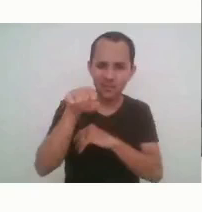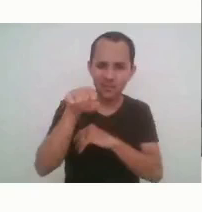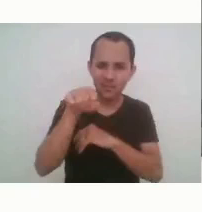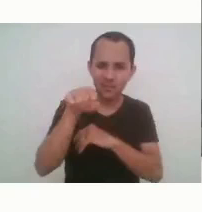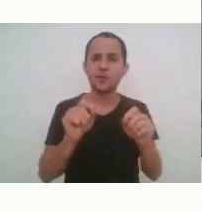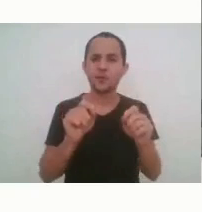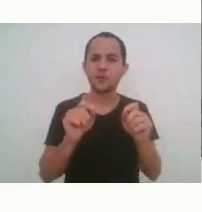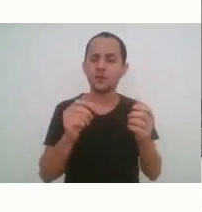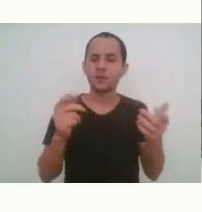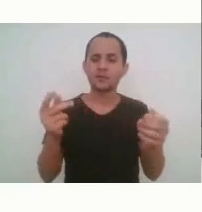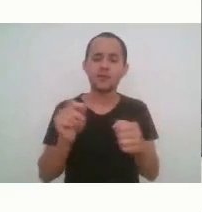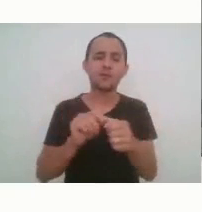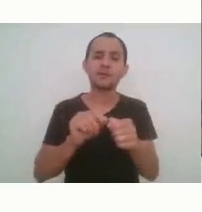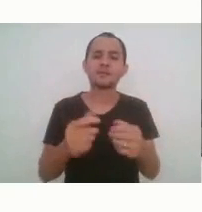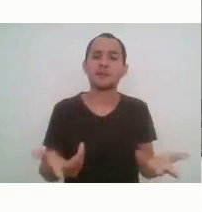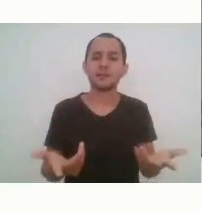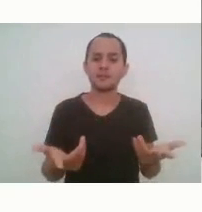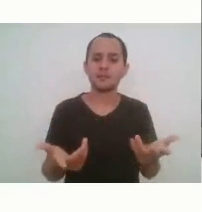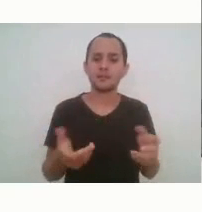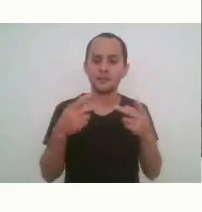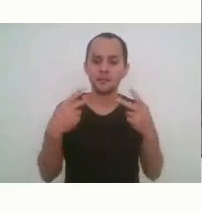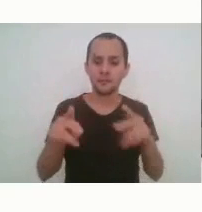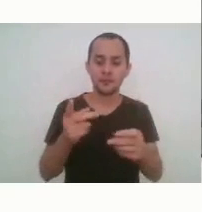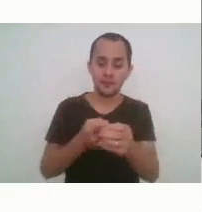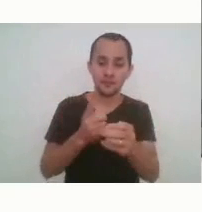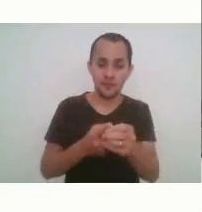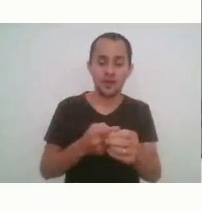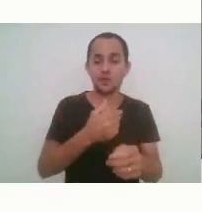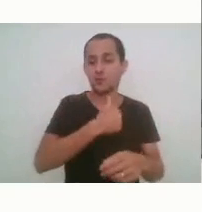fazer em nível municipal, estadual